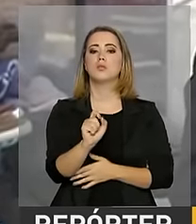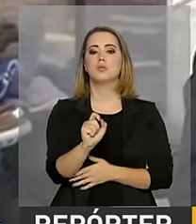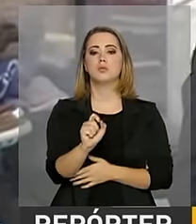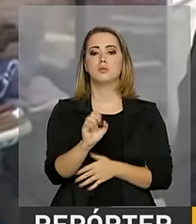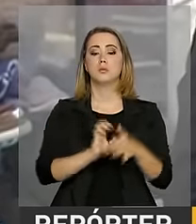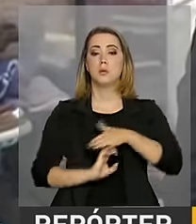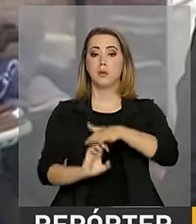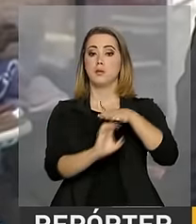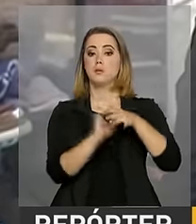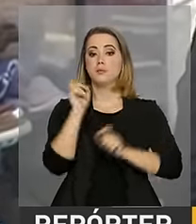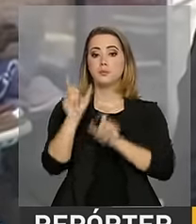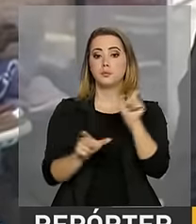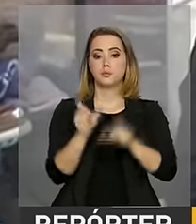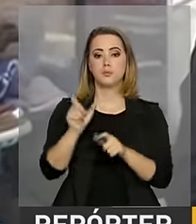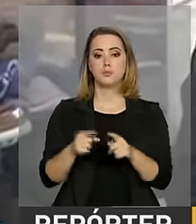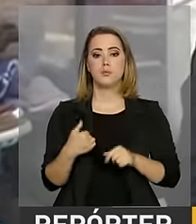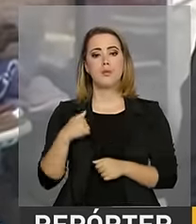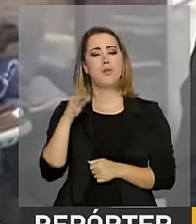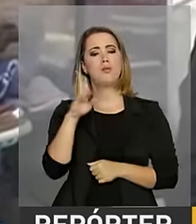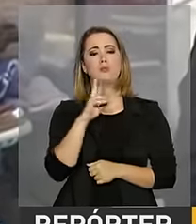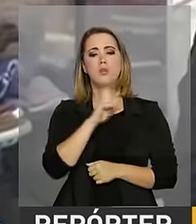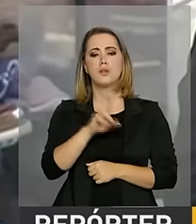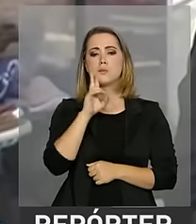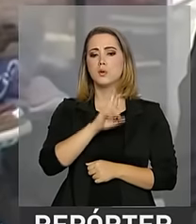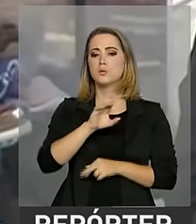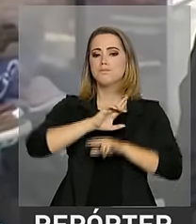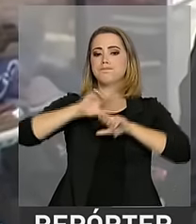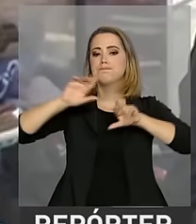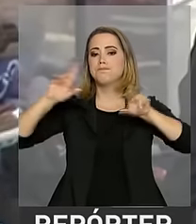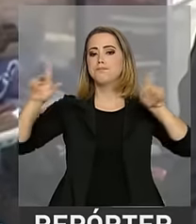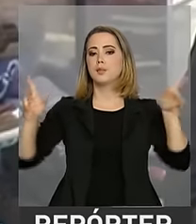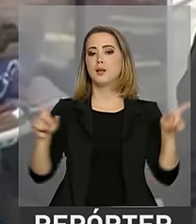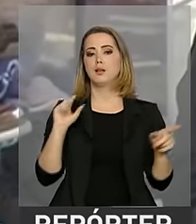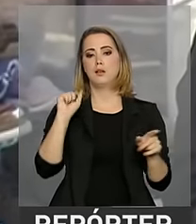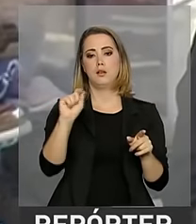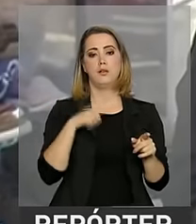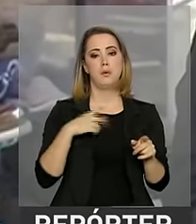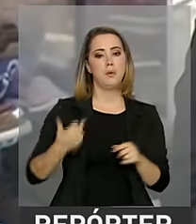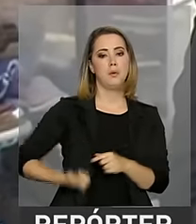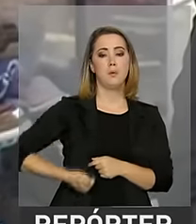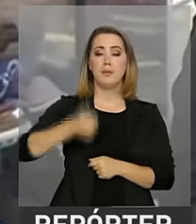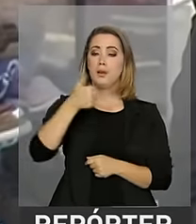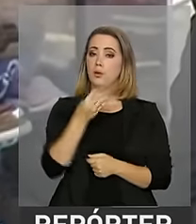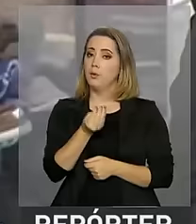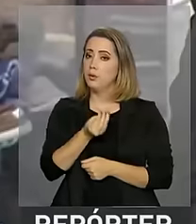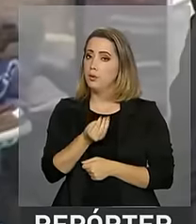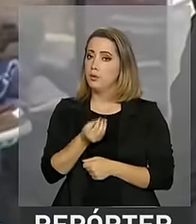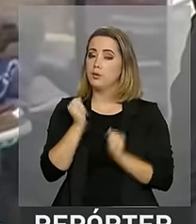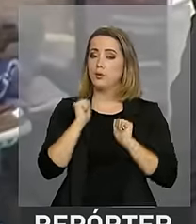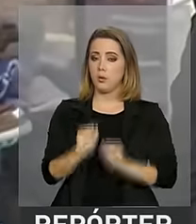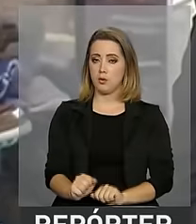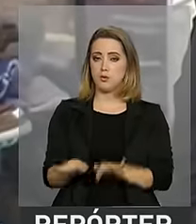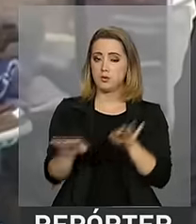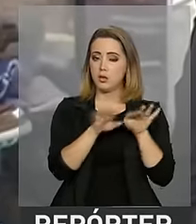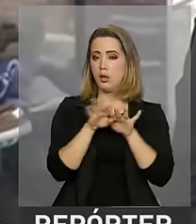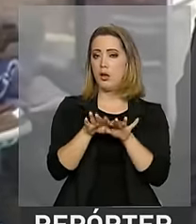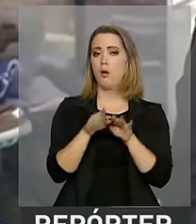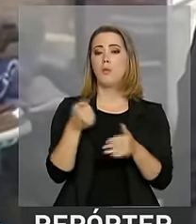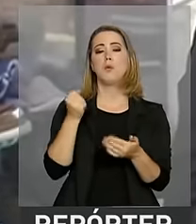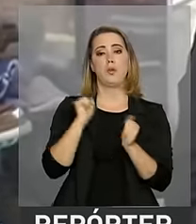comuns para essa pergunta há mais de uma resposta e elas vão desde mais estabilidade e aumento do poder de compra dos